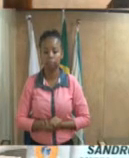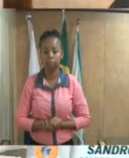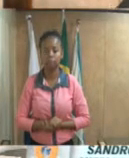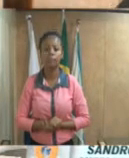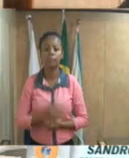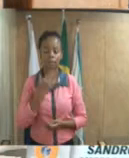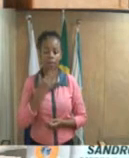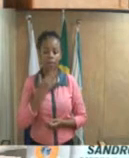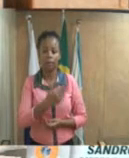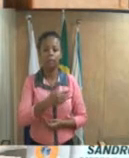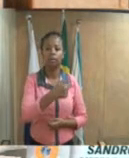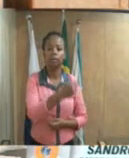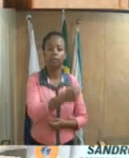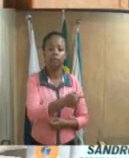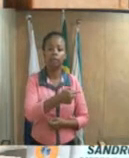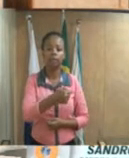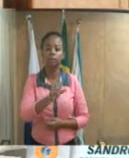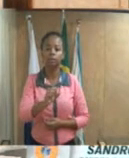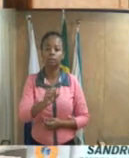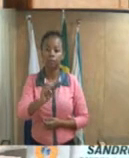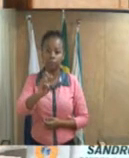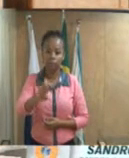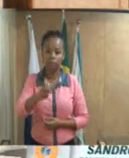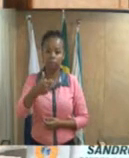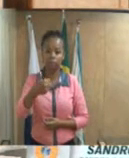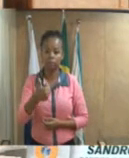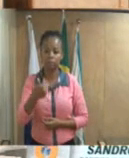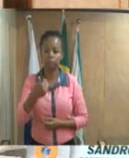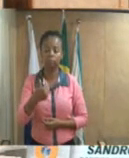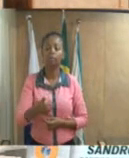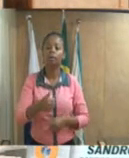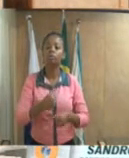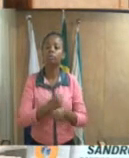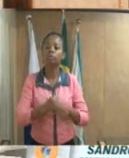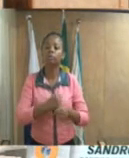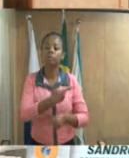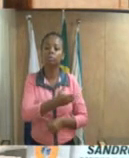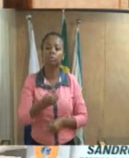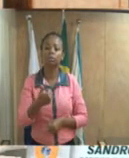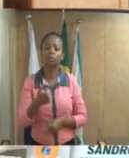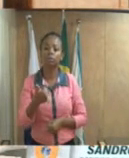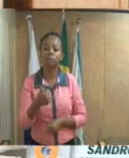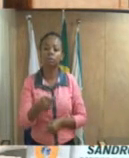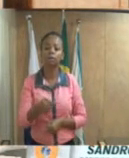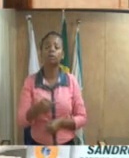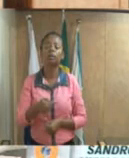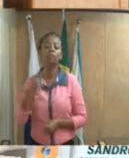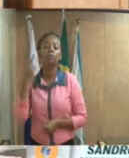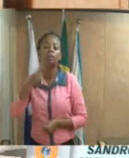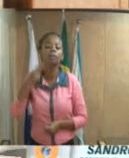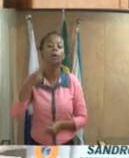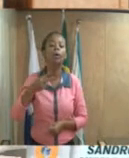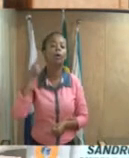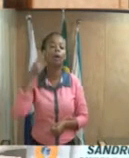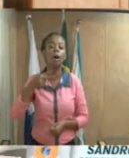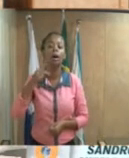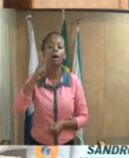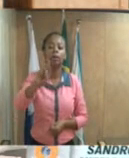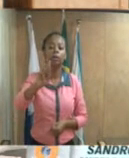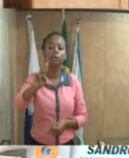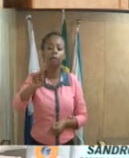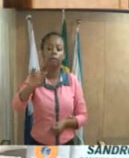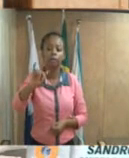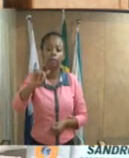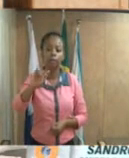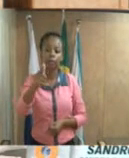Indicação número 751, 2017, do excelentíssimo senhor vereador Guilherme Esperança, solicitando ao excelentíssimo